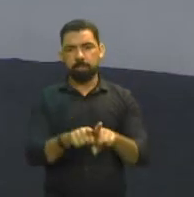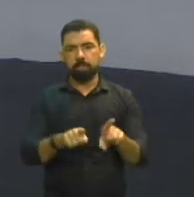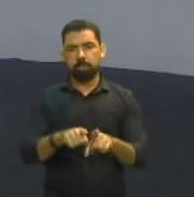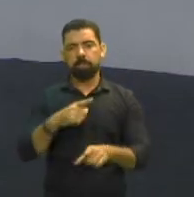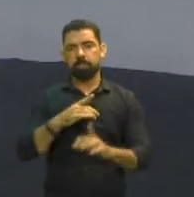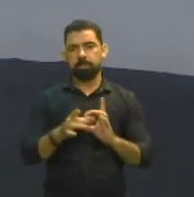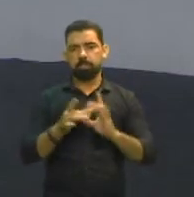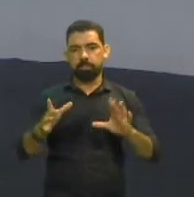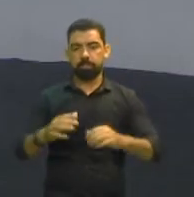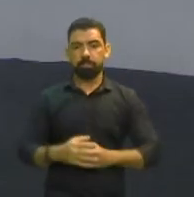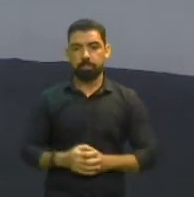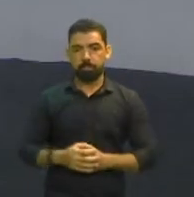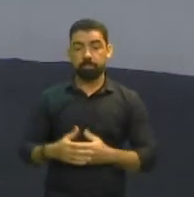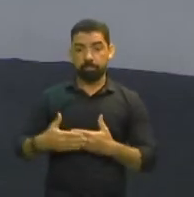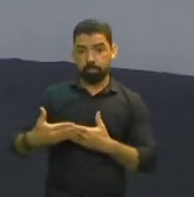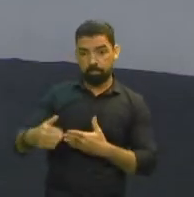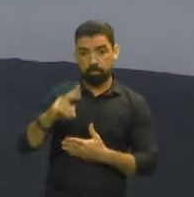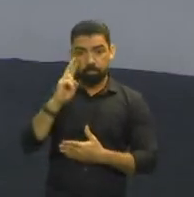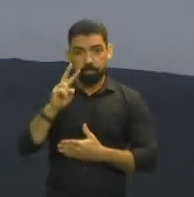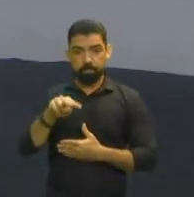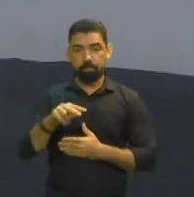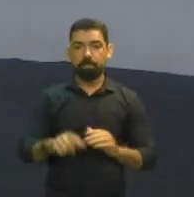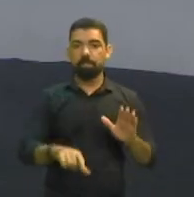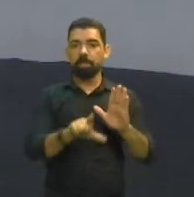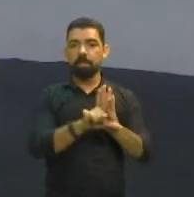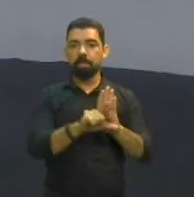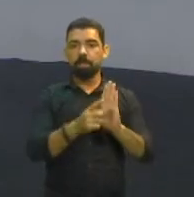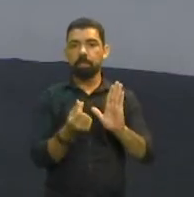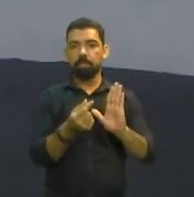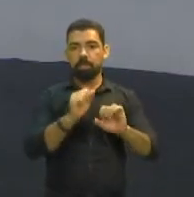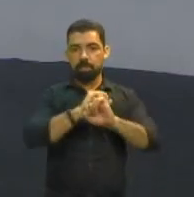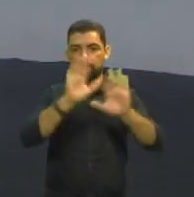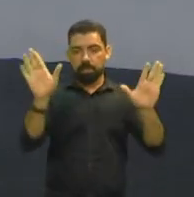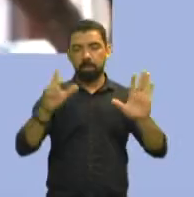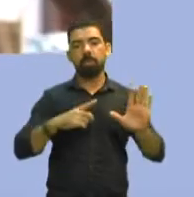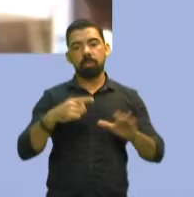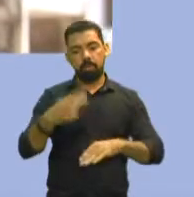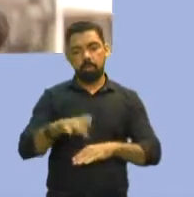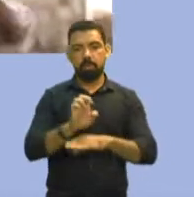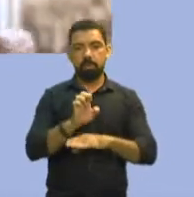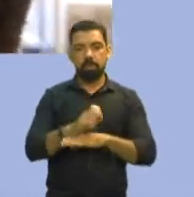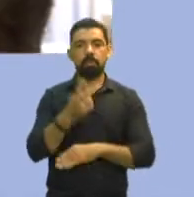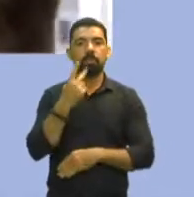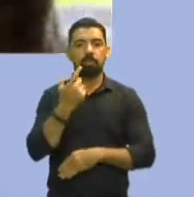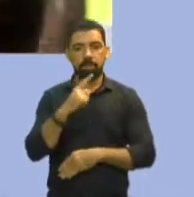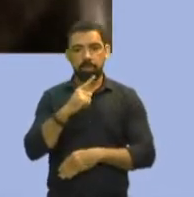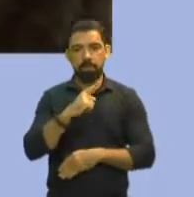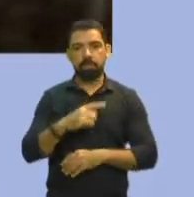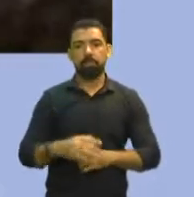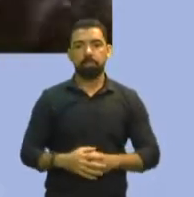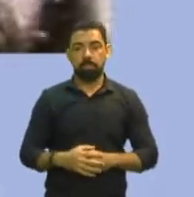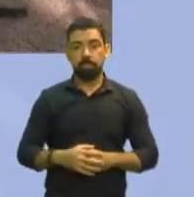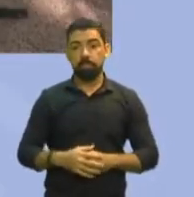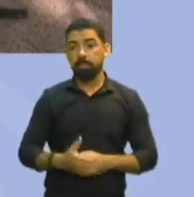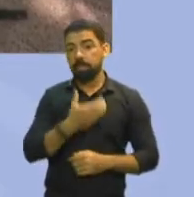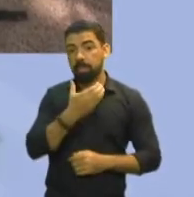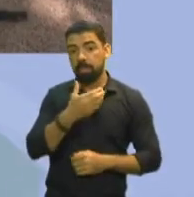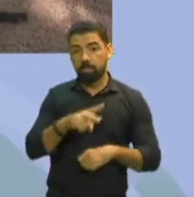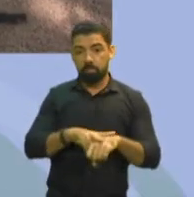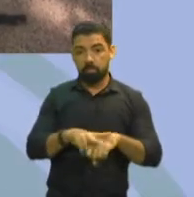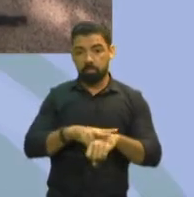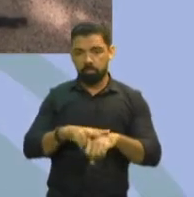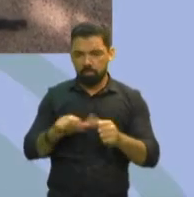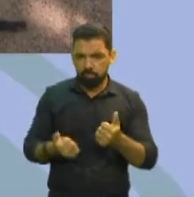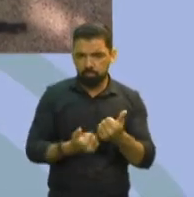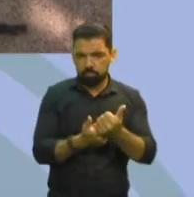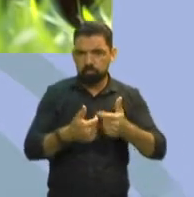A seguir, Lei do Preço Claro passa a valer para todo o estado do Ceará. Dezembro Verde fortalece a luta contra